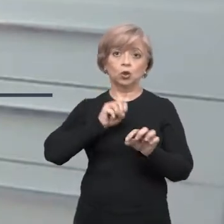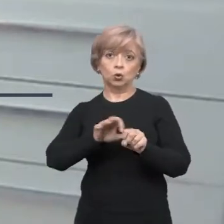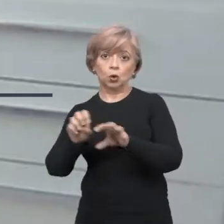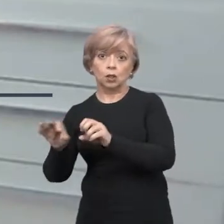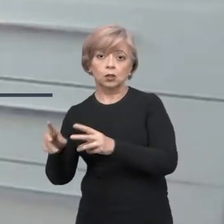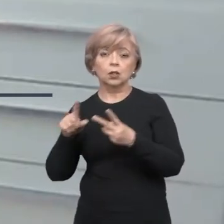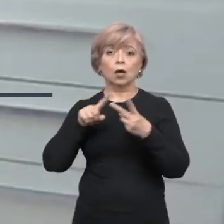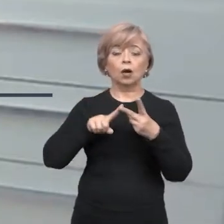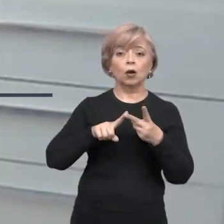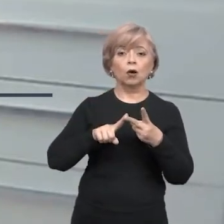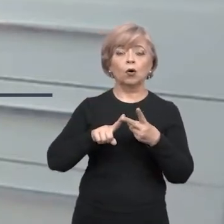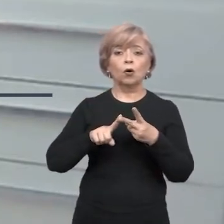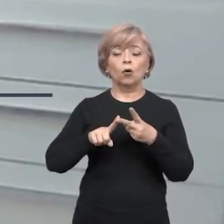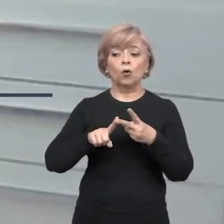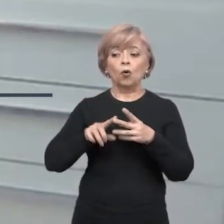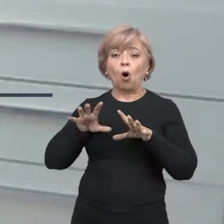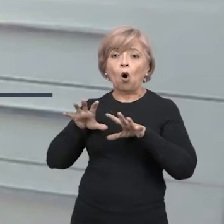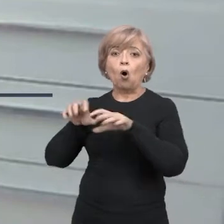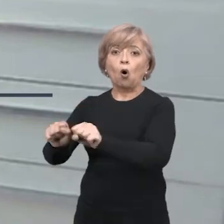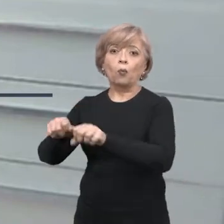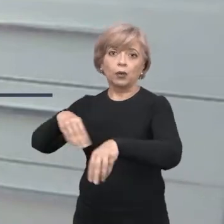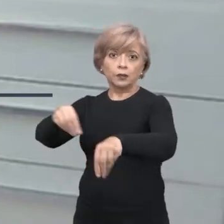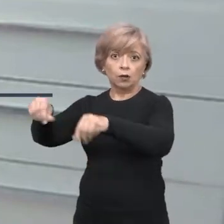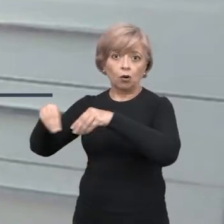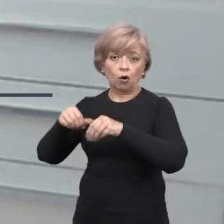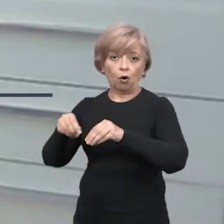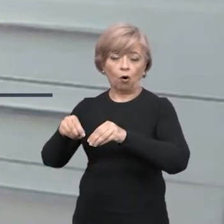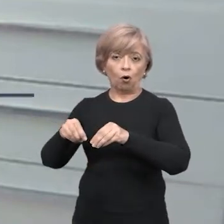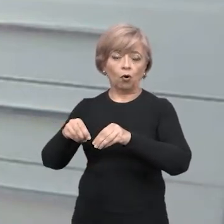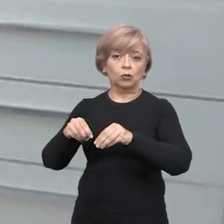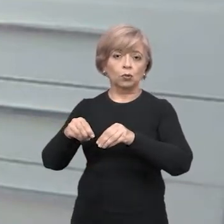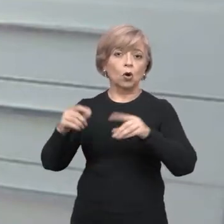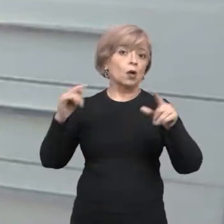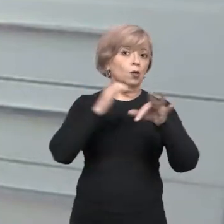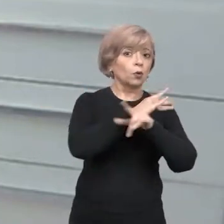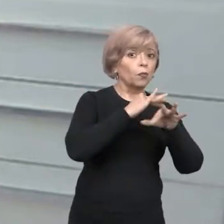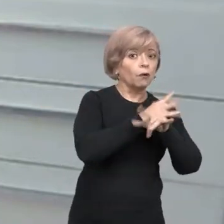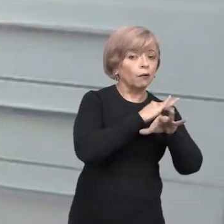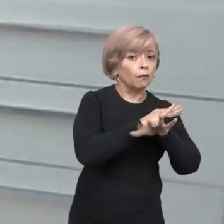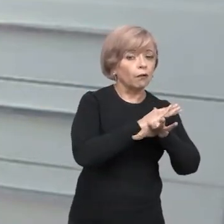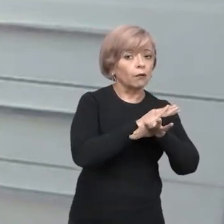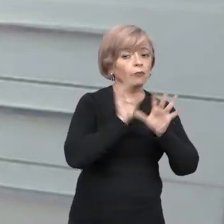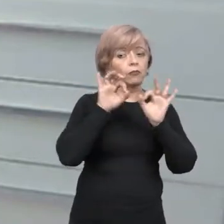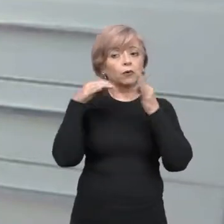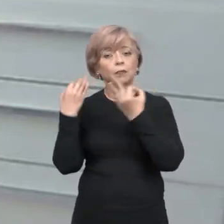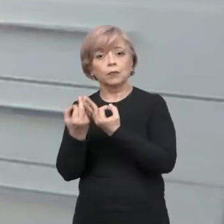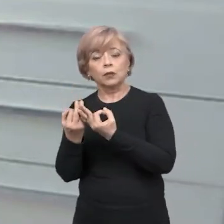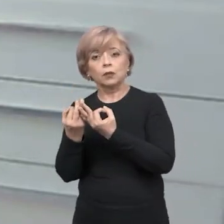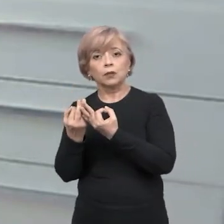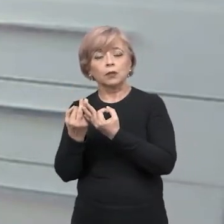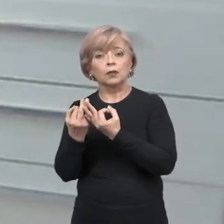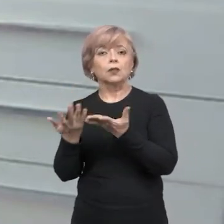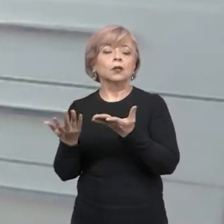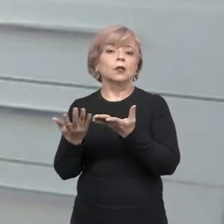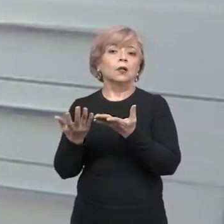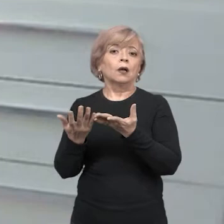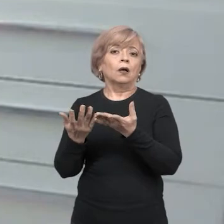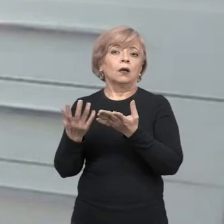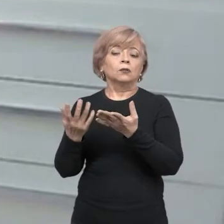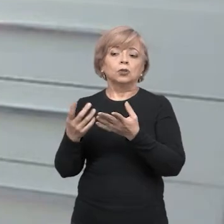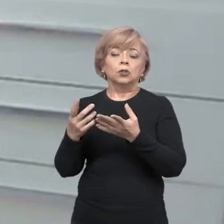educação ocupação do solo urbano é trabalharmos em questões de família em questões